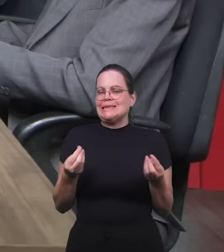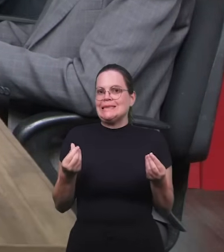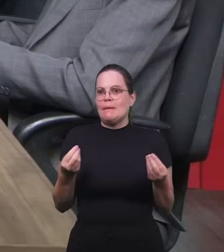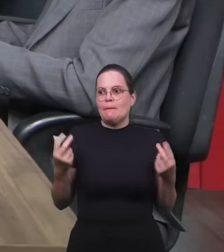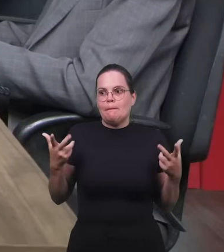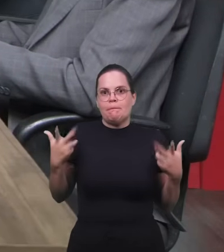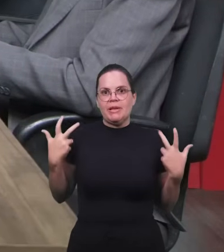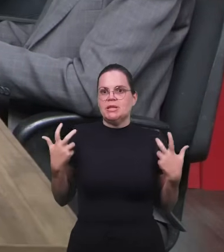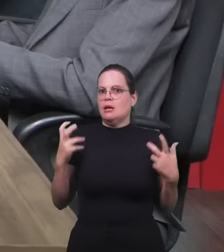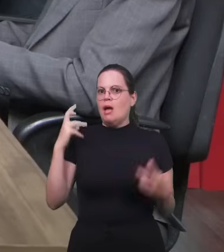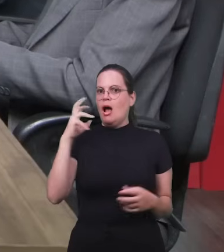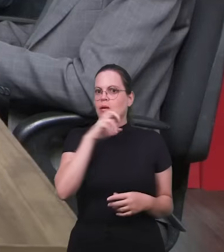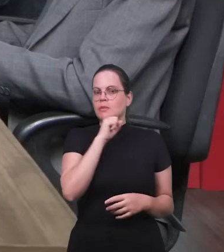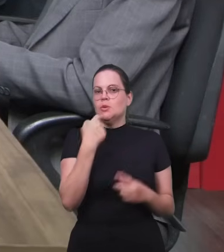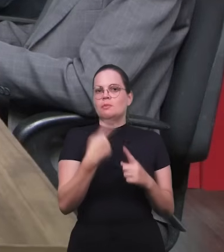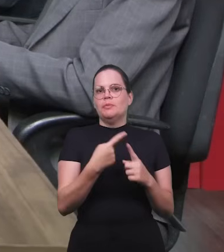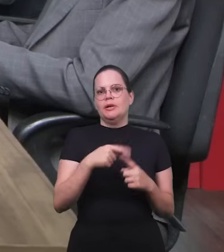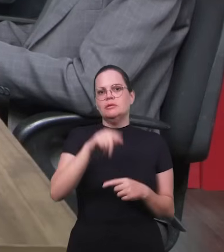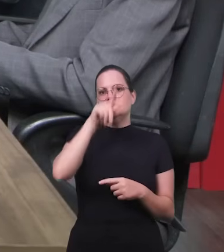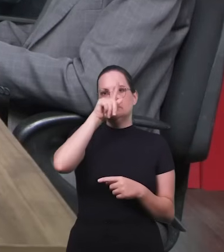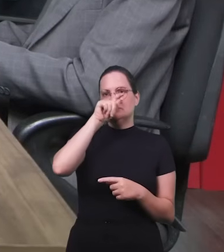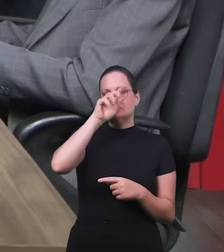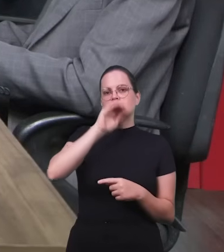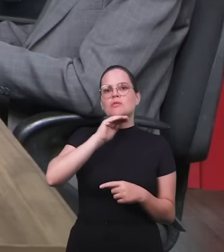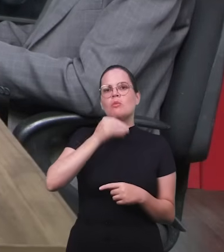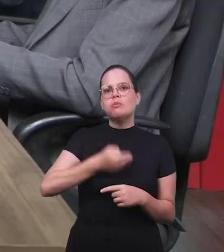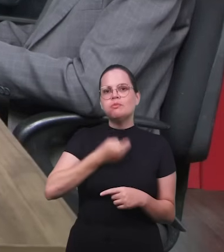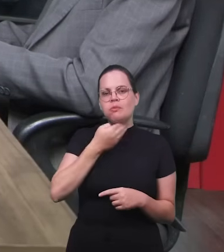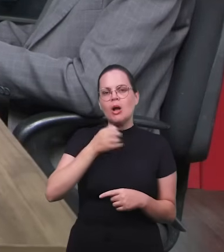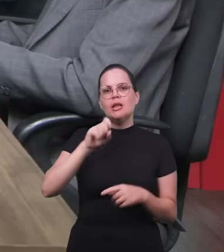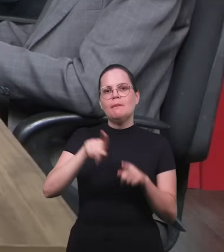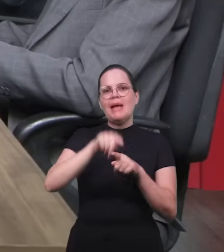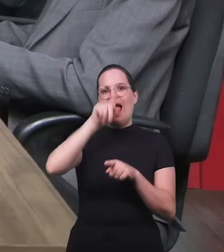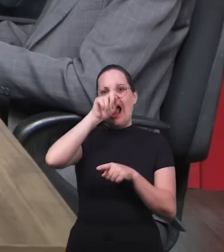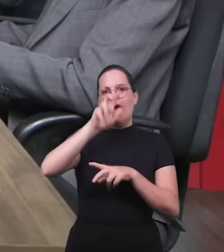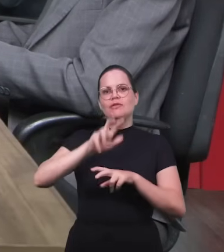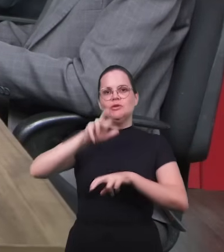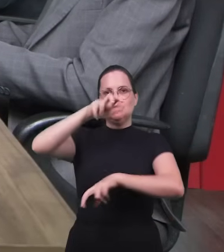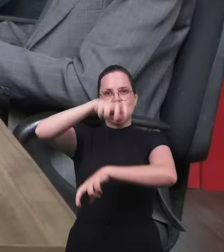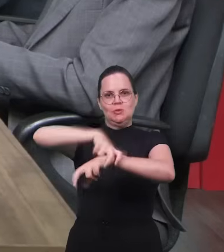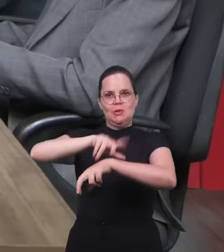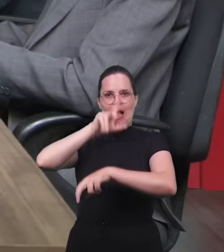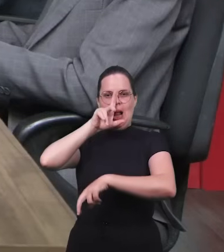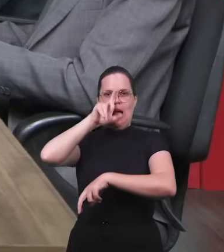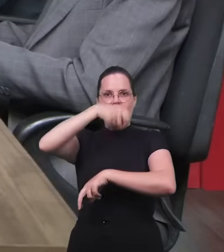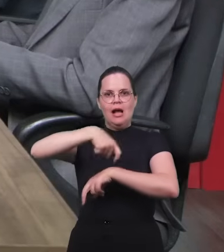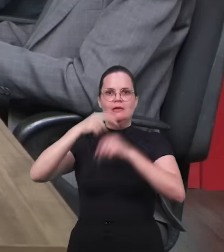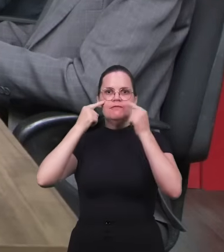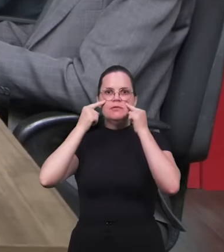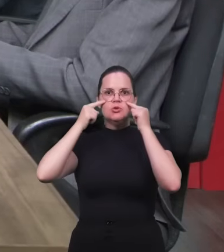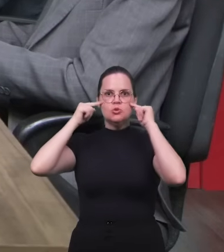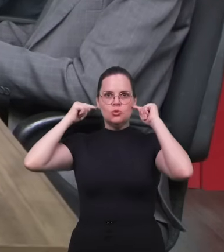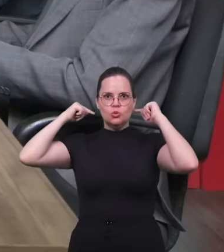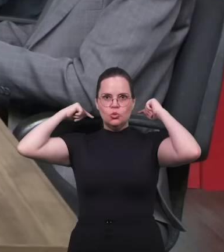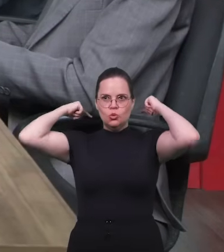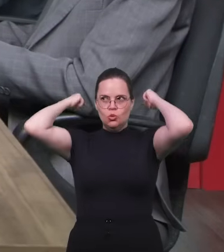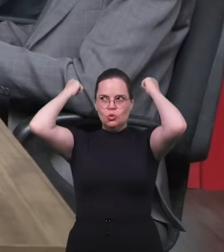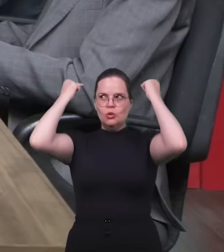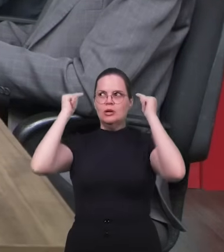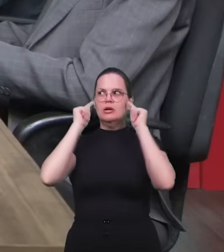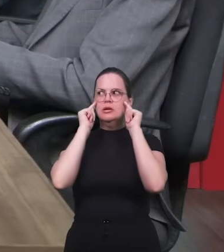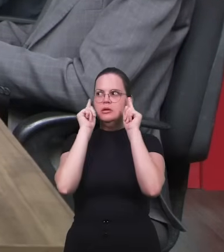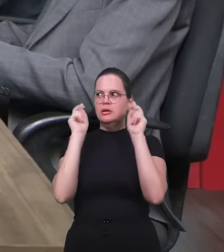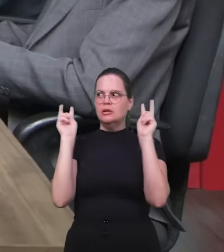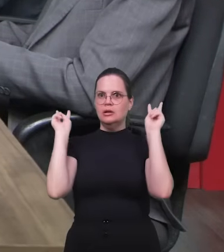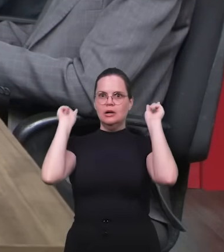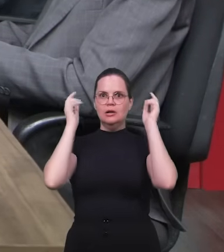essas aves de rapina também têm praticamente uma visualização de 360 graus. E quando a gente observa uma